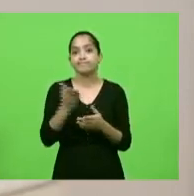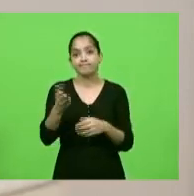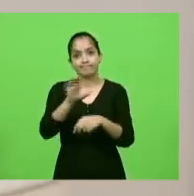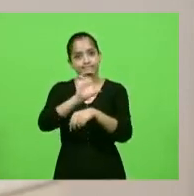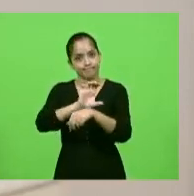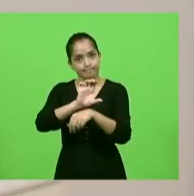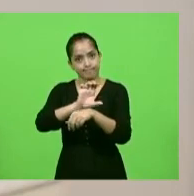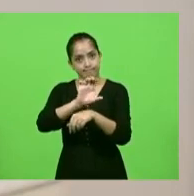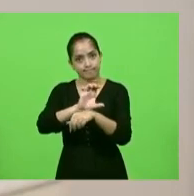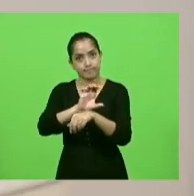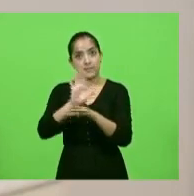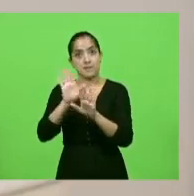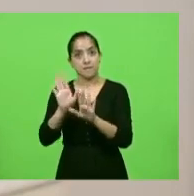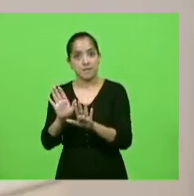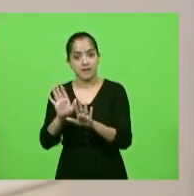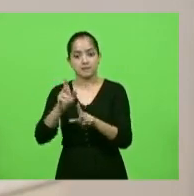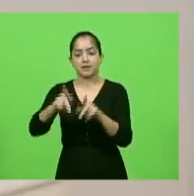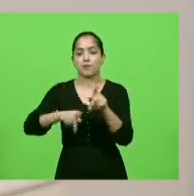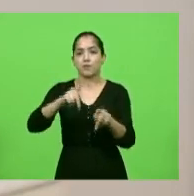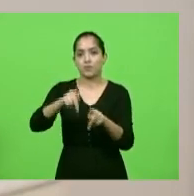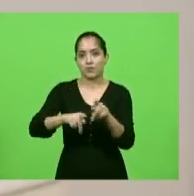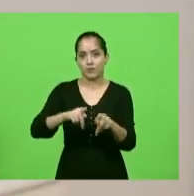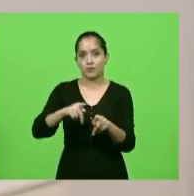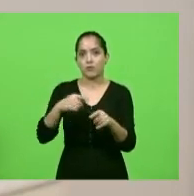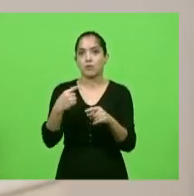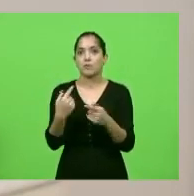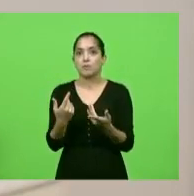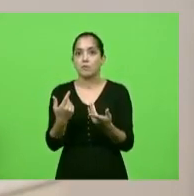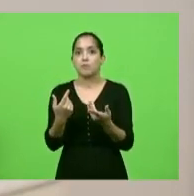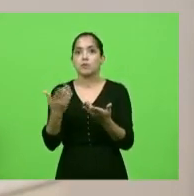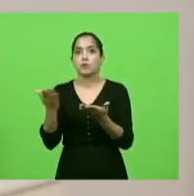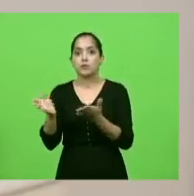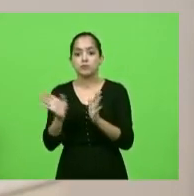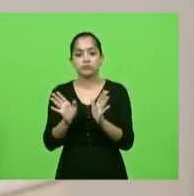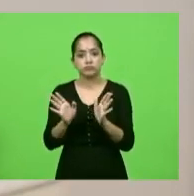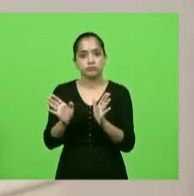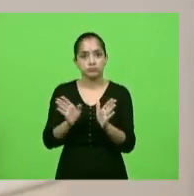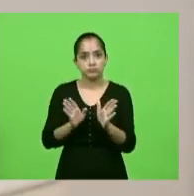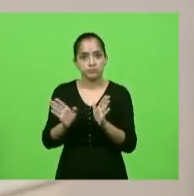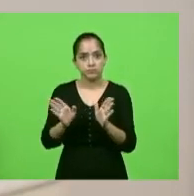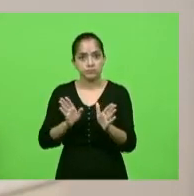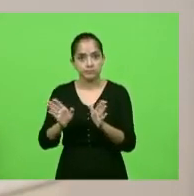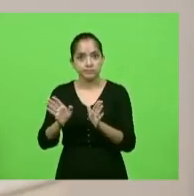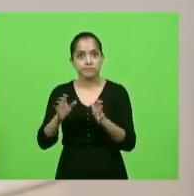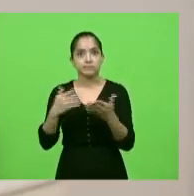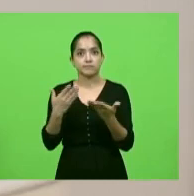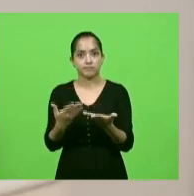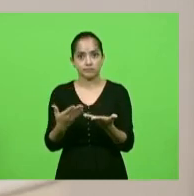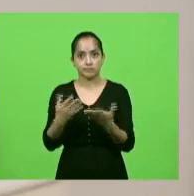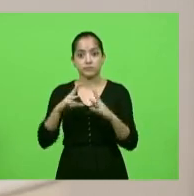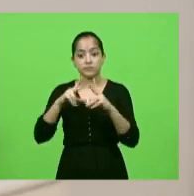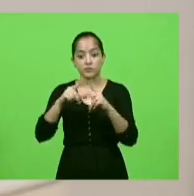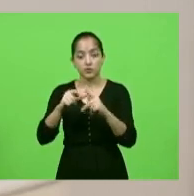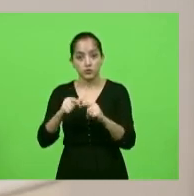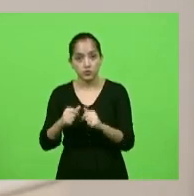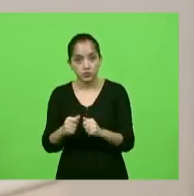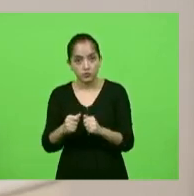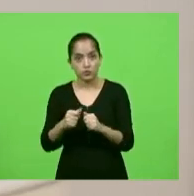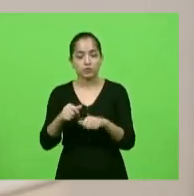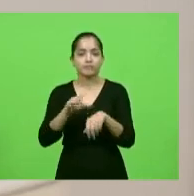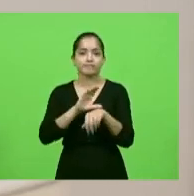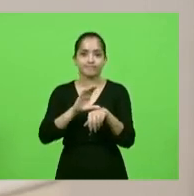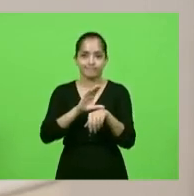mas indiretamente é o povo, porquanto o tesouro público decorre da reunião de forças de todos os que constituem a